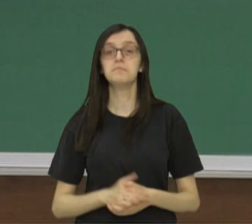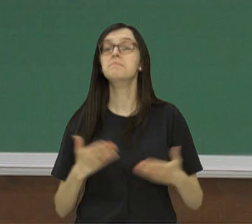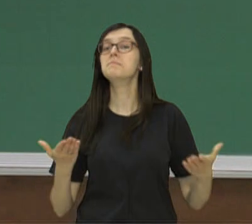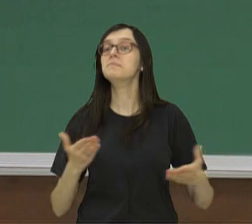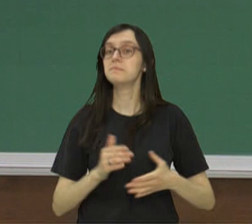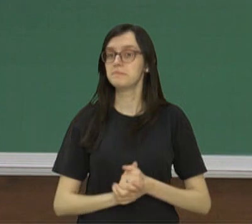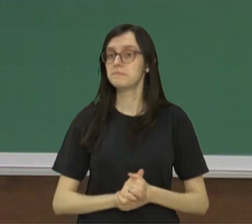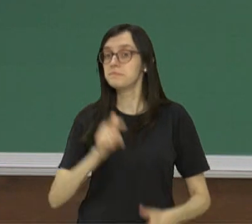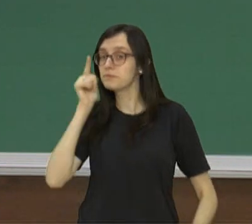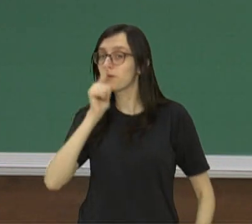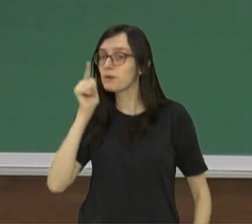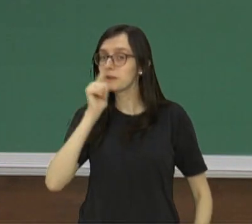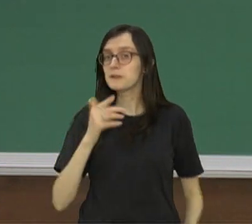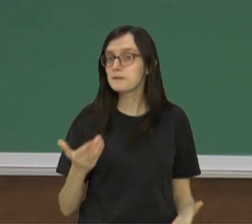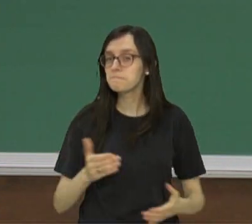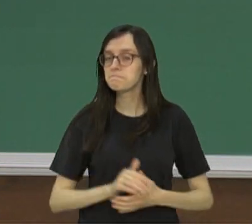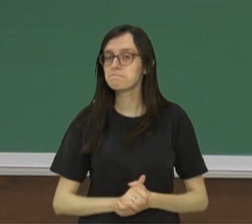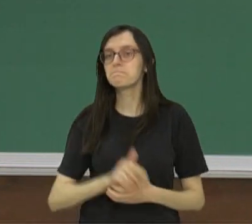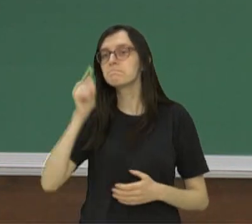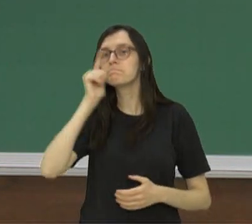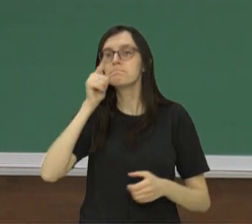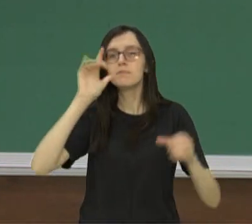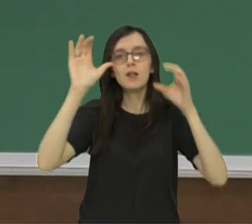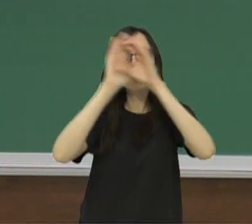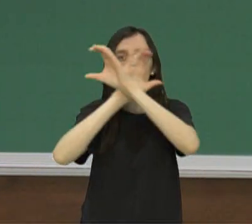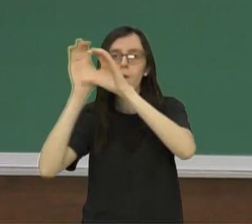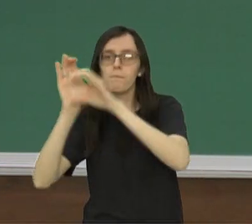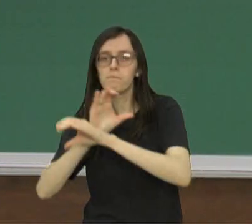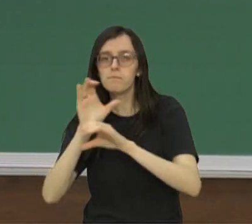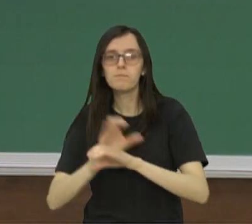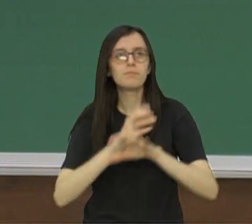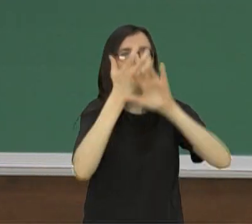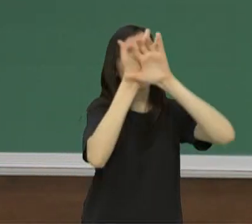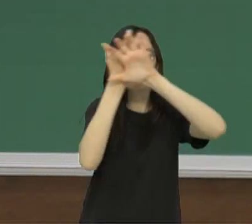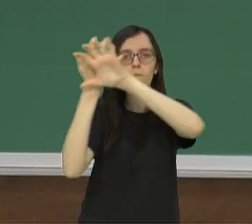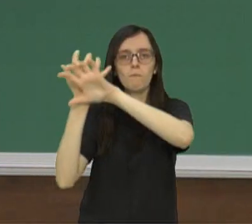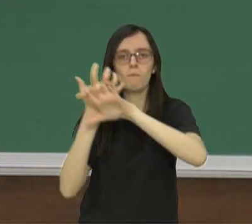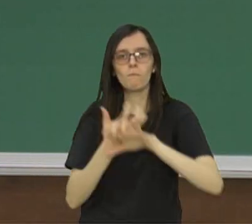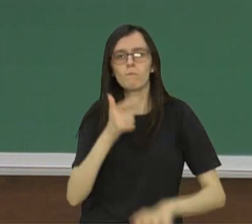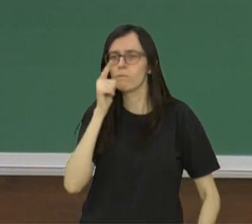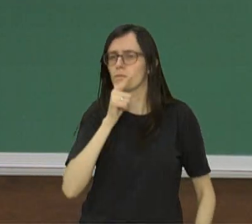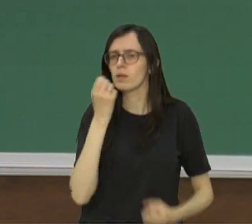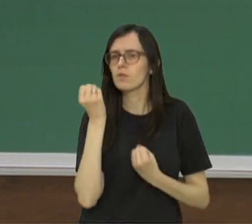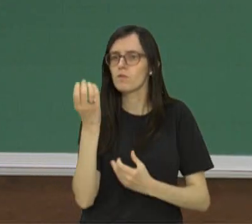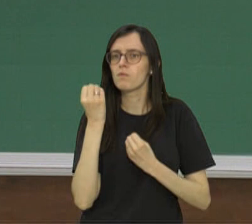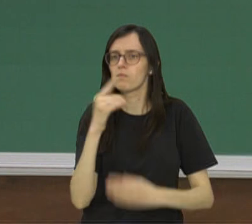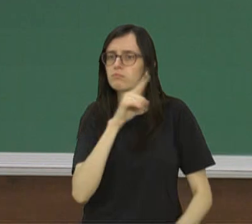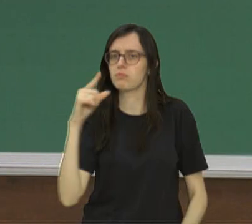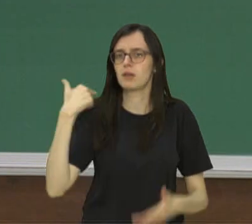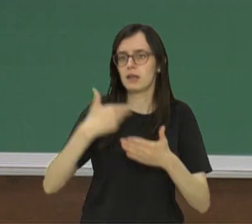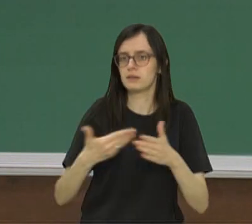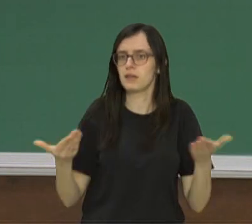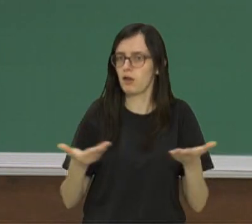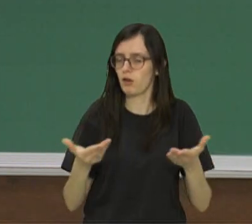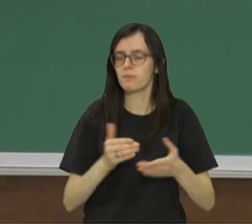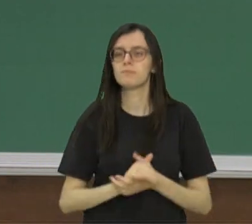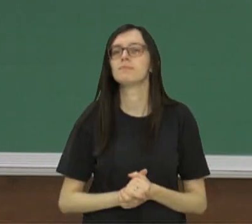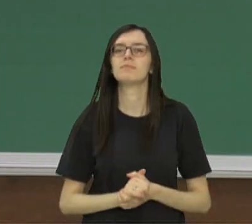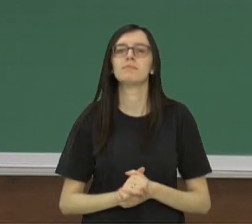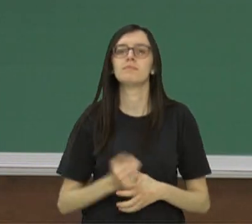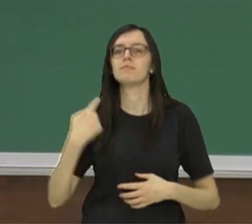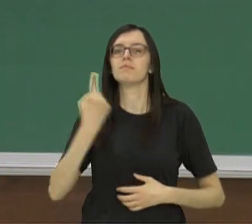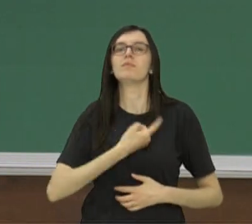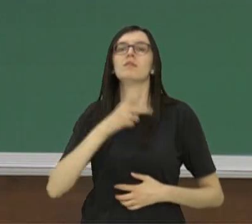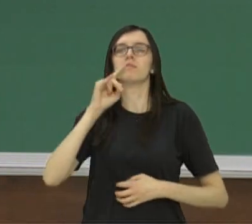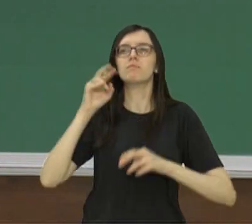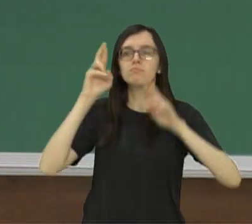E aí, pessoal, conseguiram então completar aí os espaços em branco com as informações que vocês obtiveram até agora? Então vamos